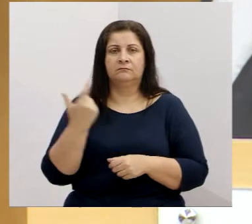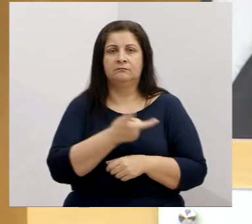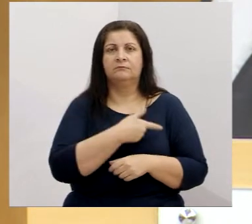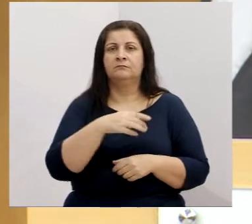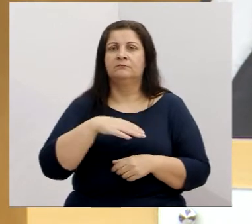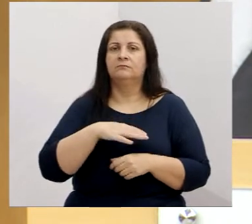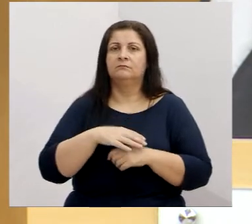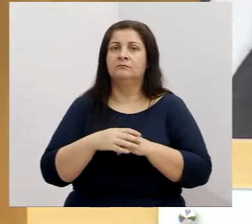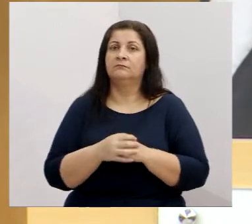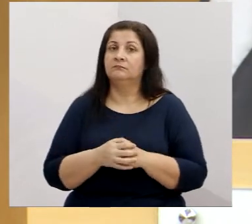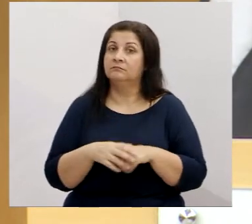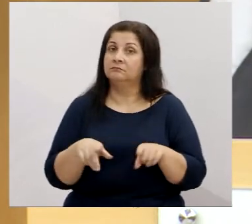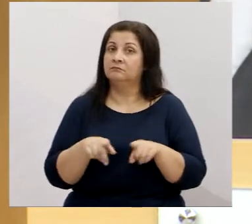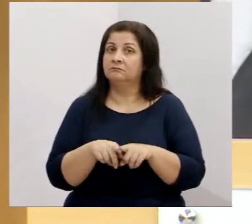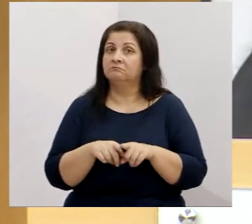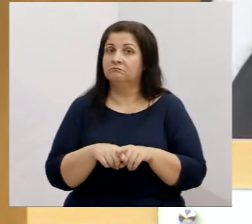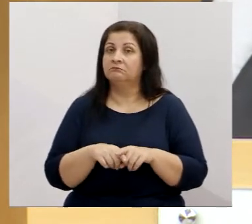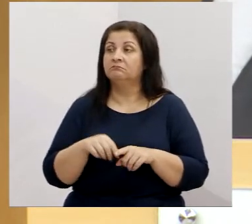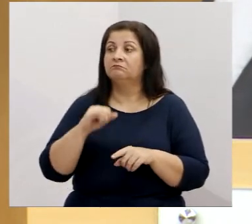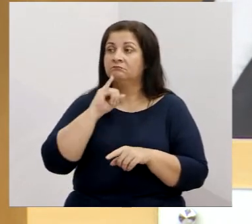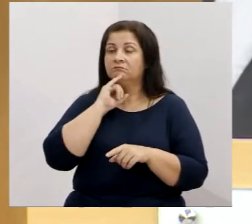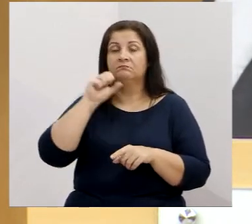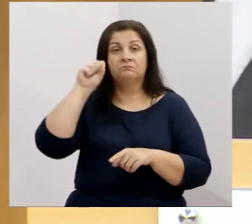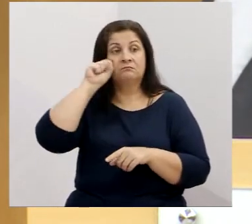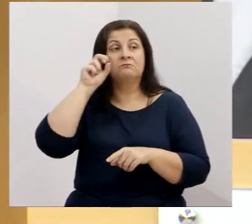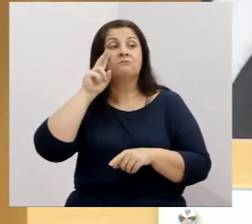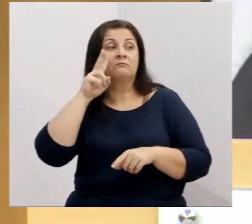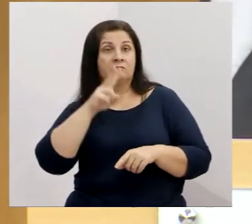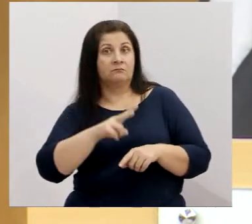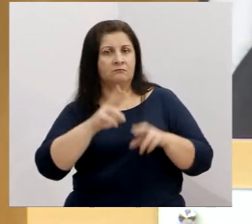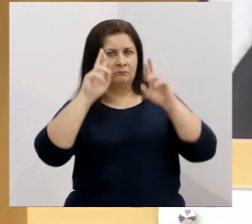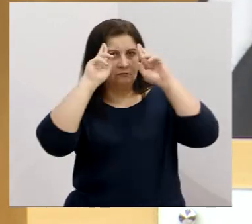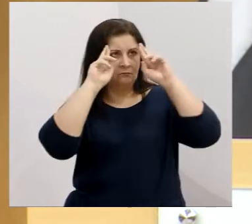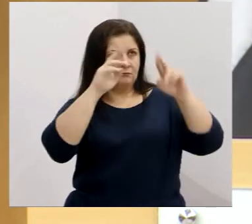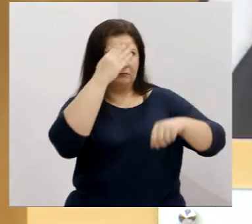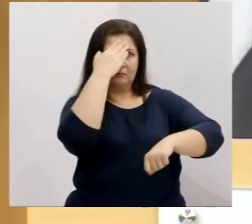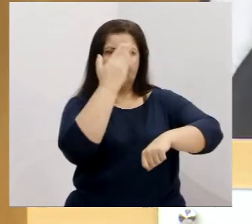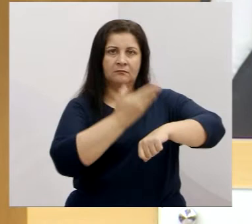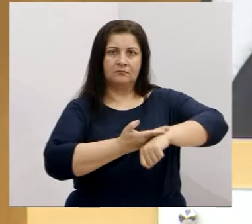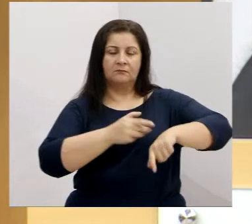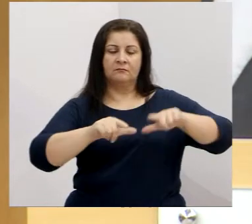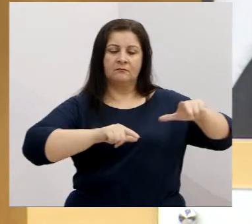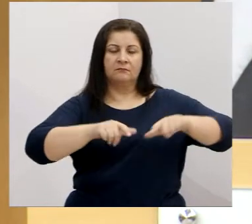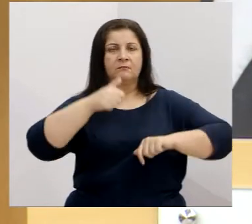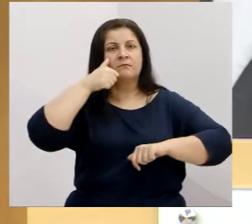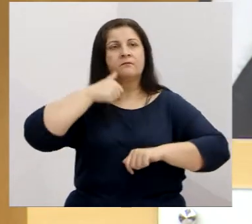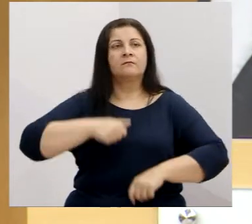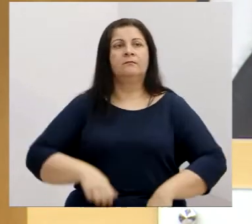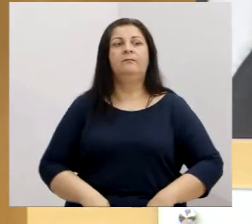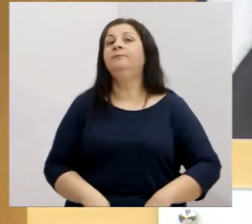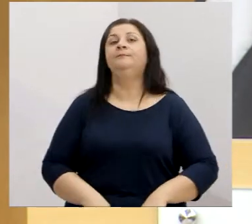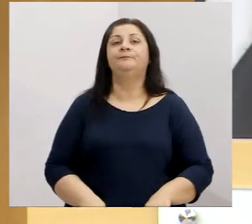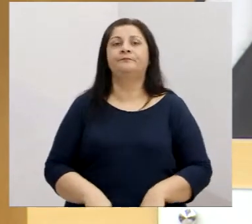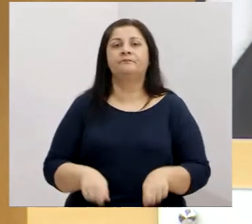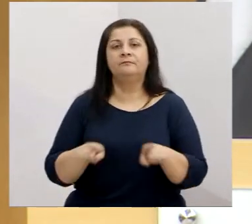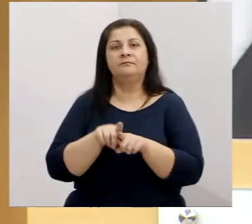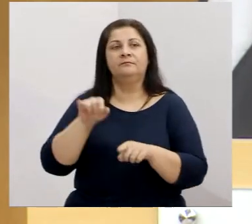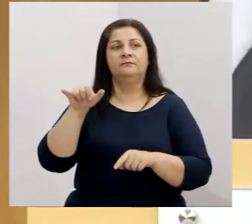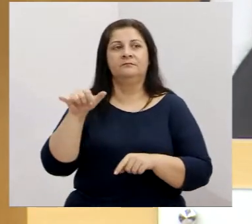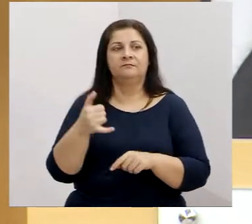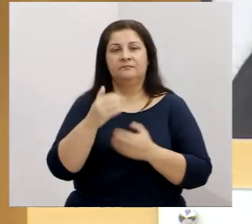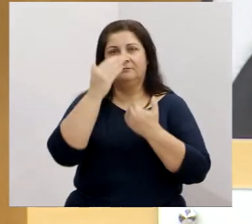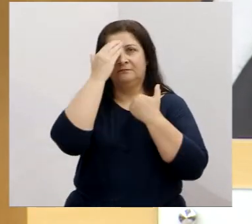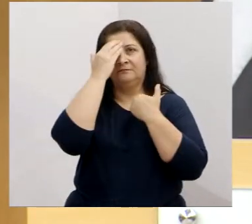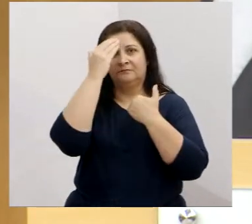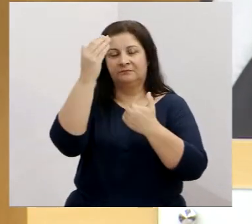cidade isso é um olhar também do prefeito no respeito e na confiança das mulheres na condução aproveitar esse momento